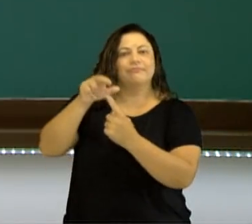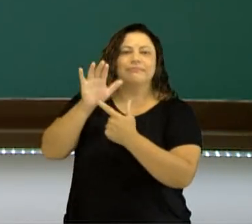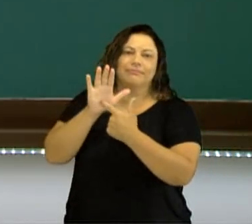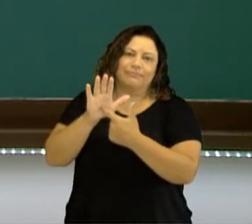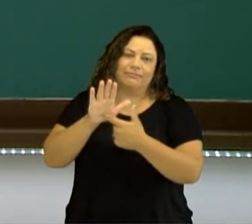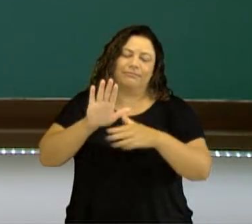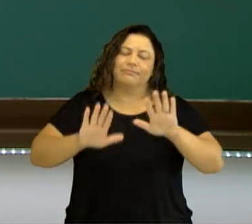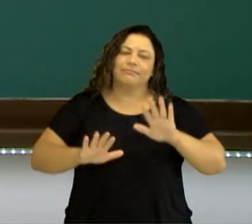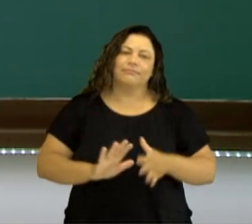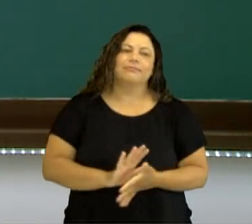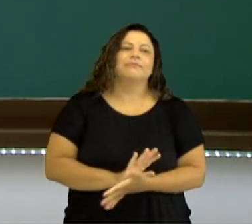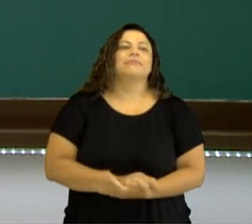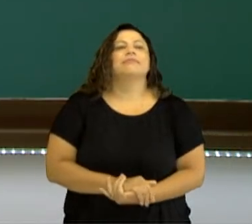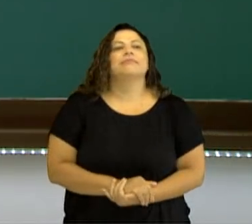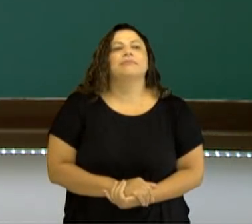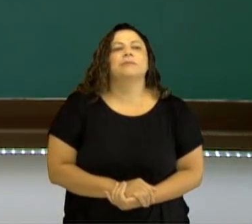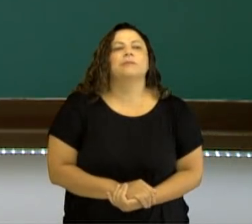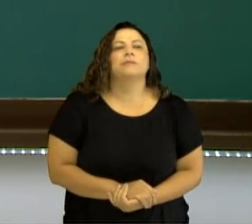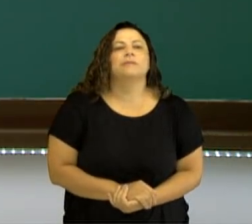você está acompanhando.